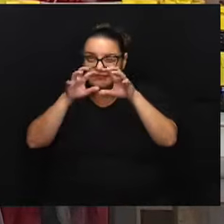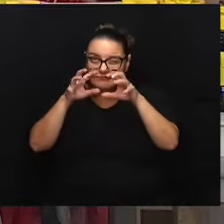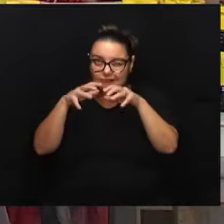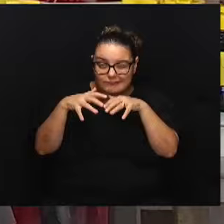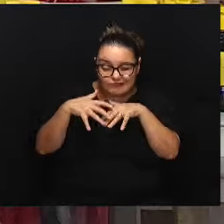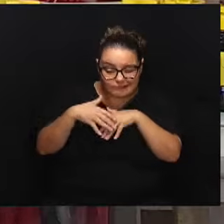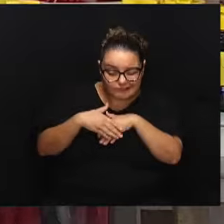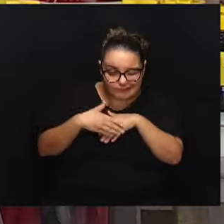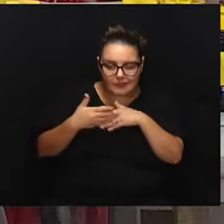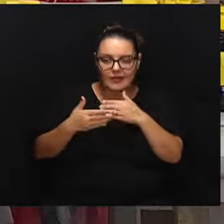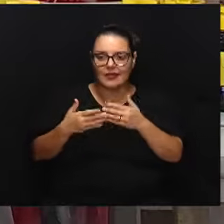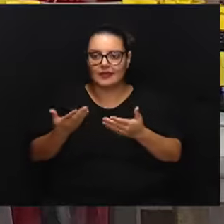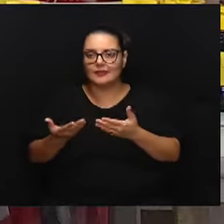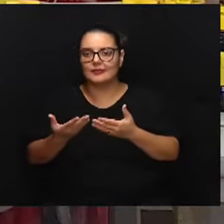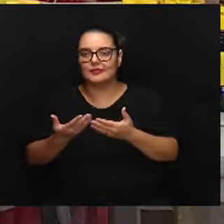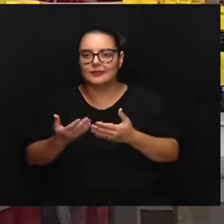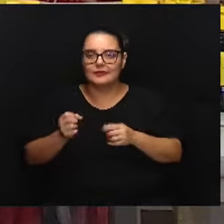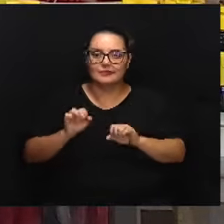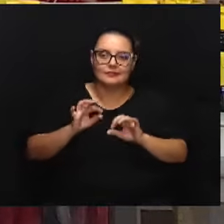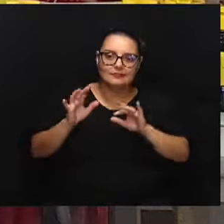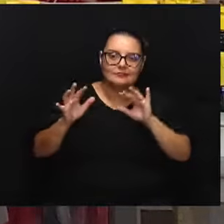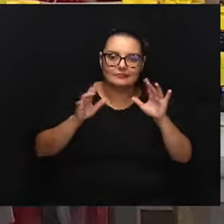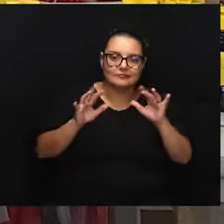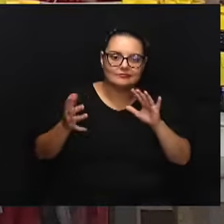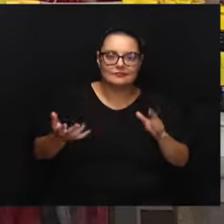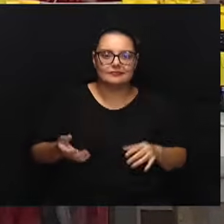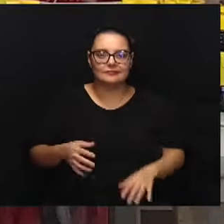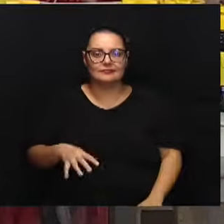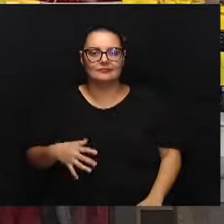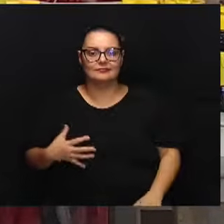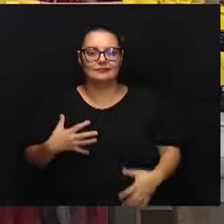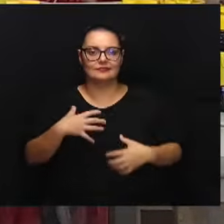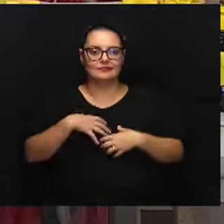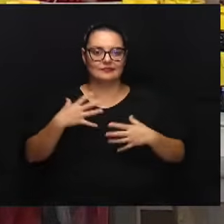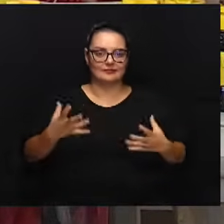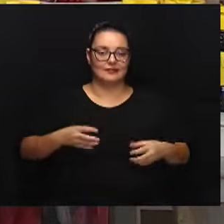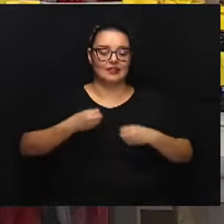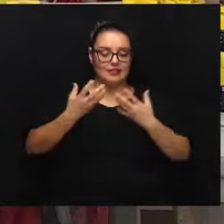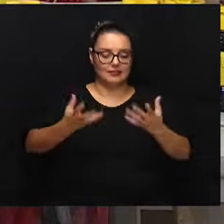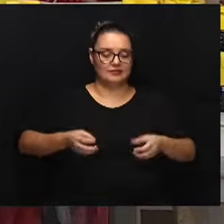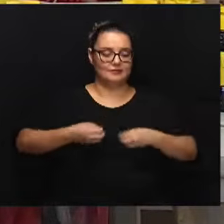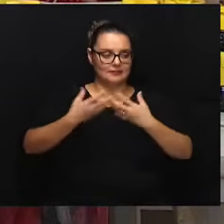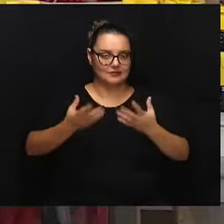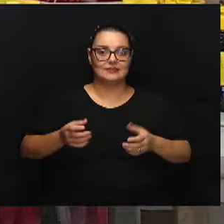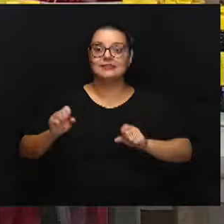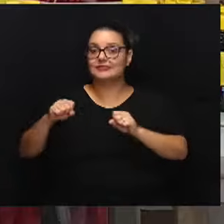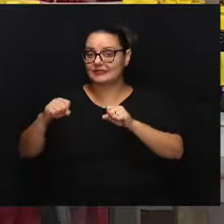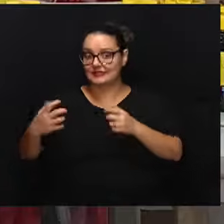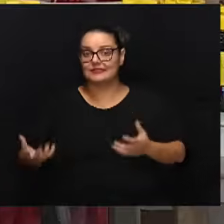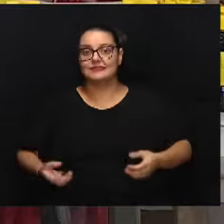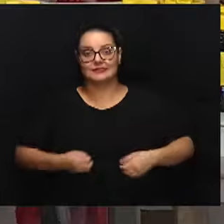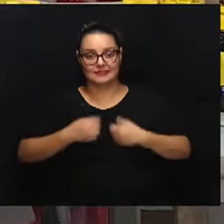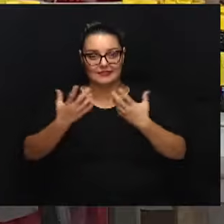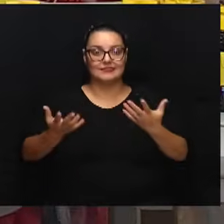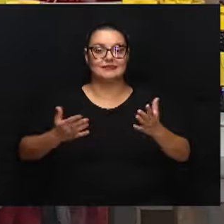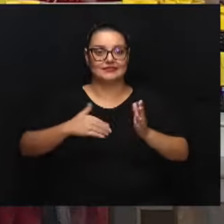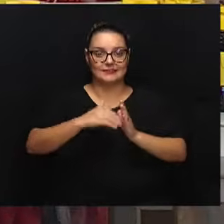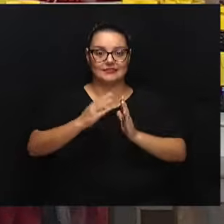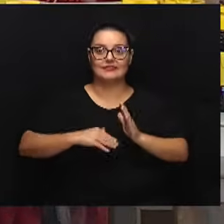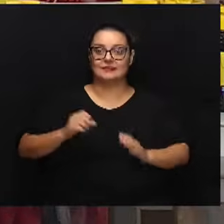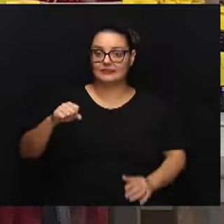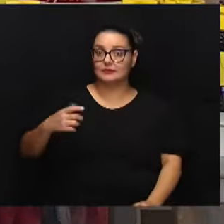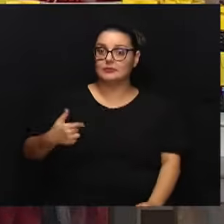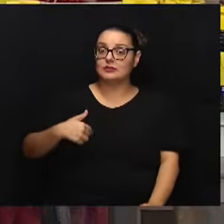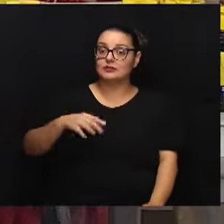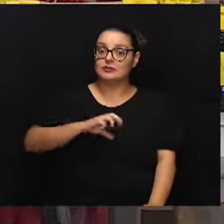você começa a puxar um pouquinho de nuvens pretas. Dá para vocês tirar, né? Externar, colocar no exterior. Isso, mas eu